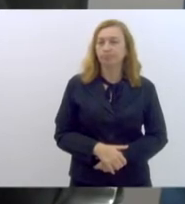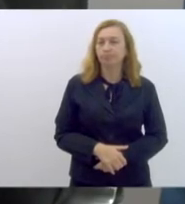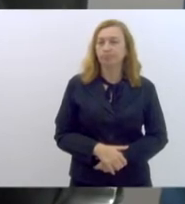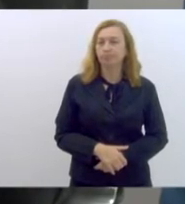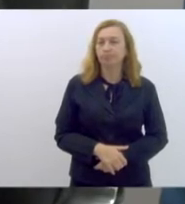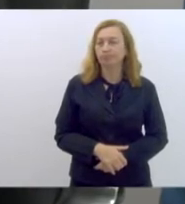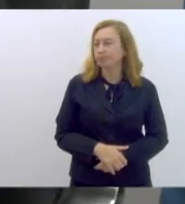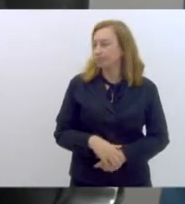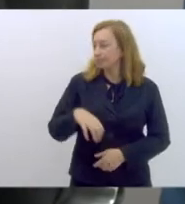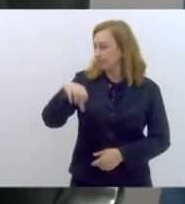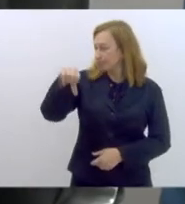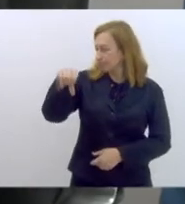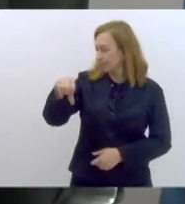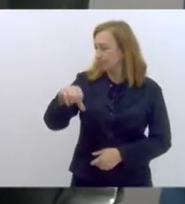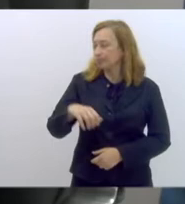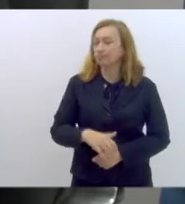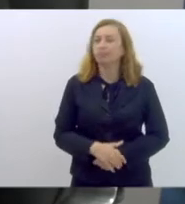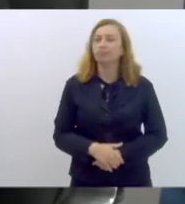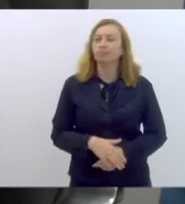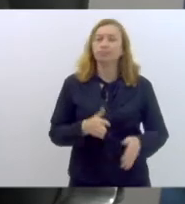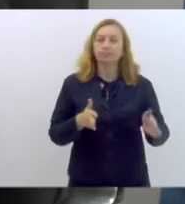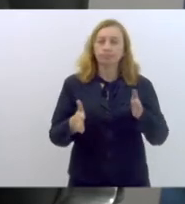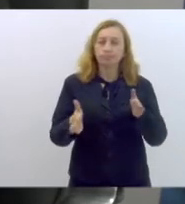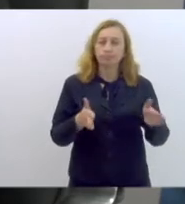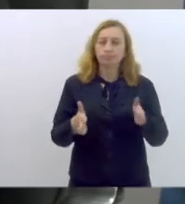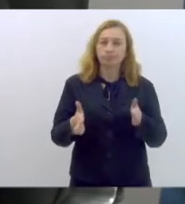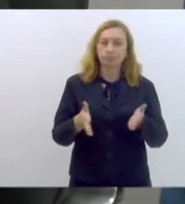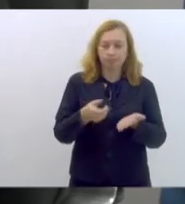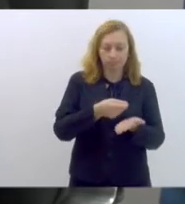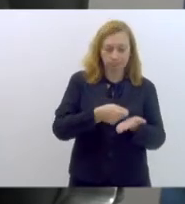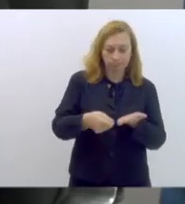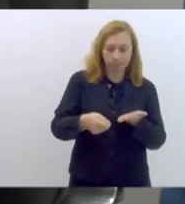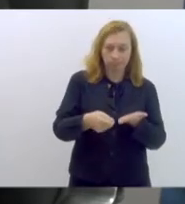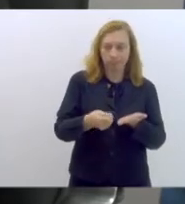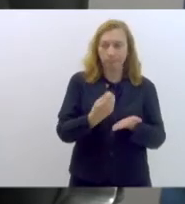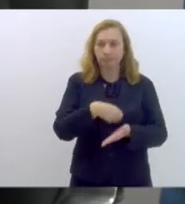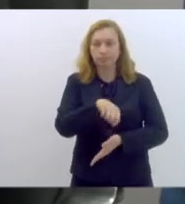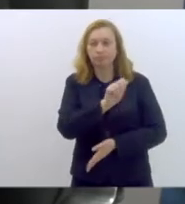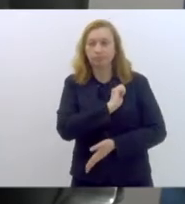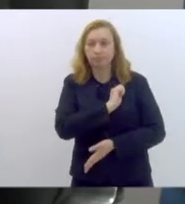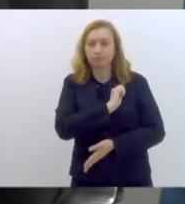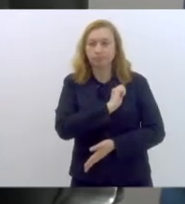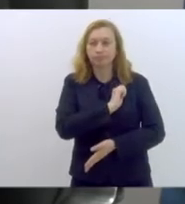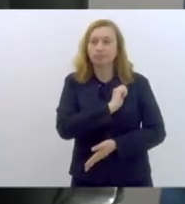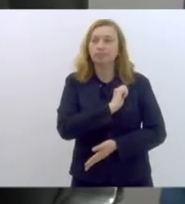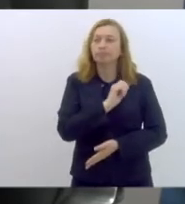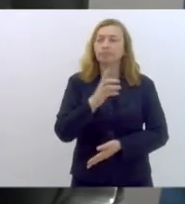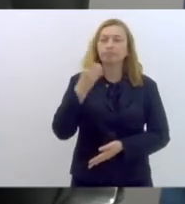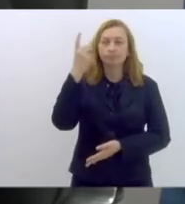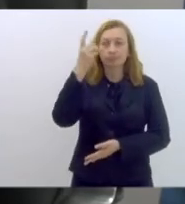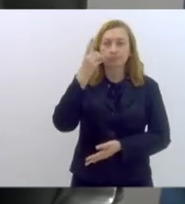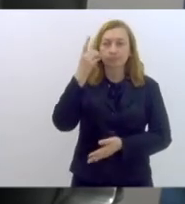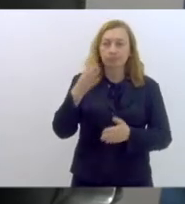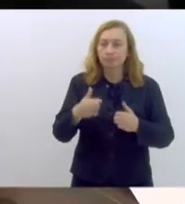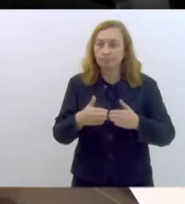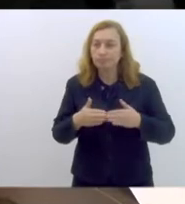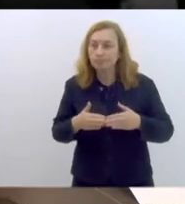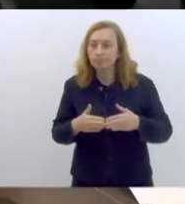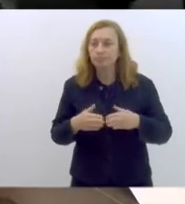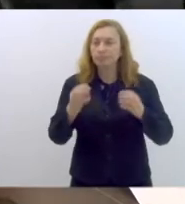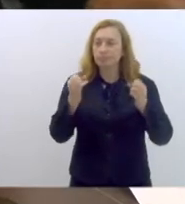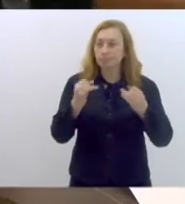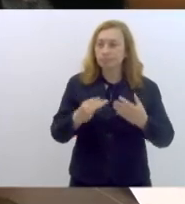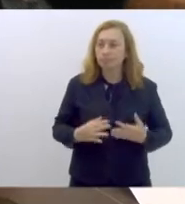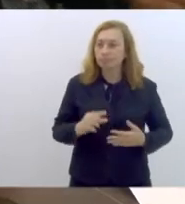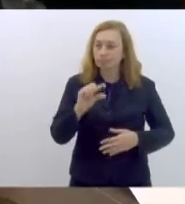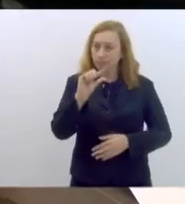no item 9, no período que precede a assinatura do regime de recuperação fiscal... Deputado, se puder licença, só para explicar um